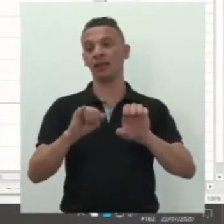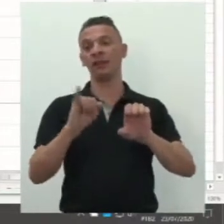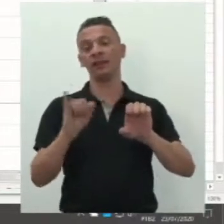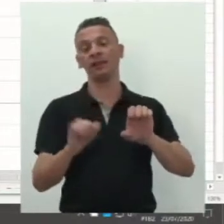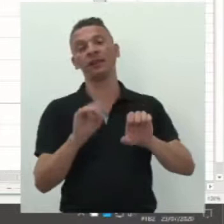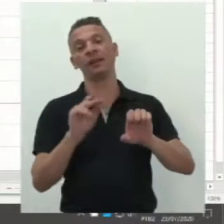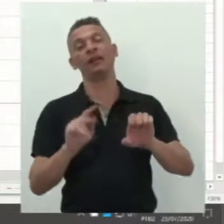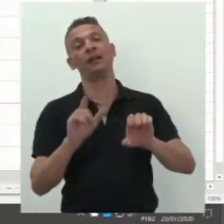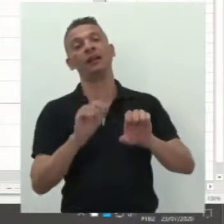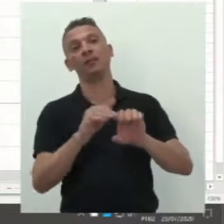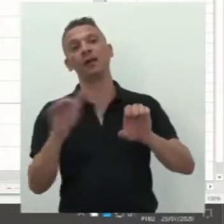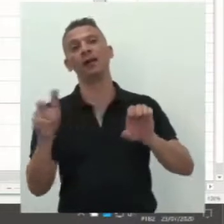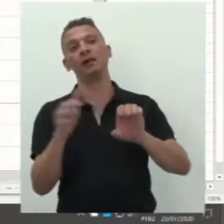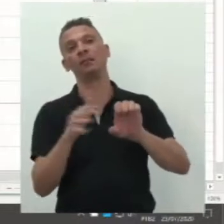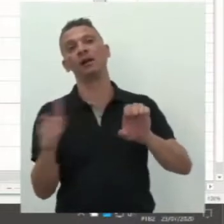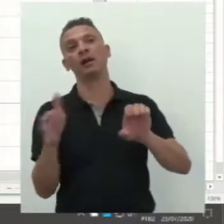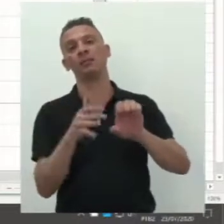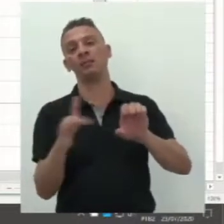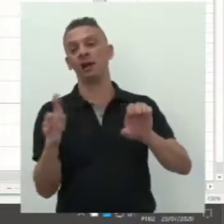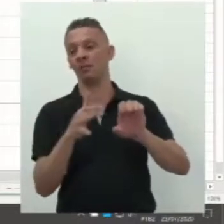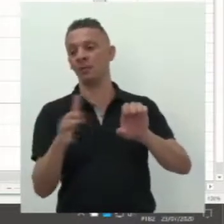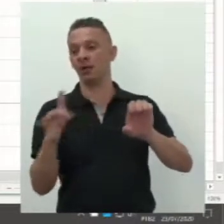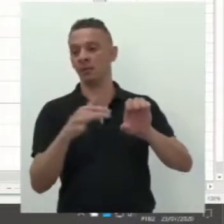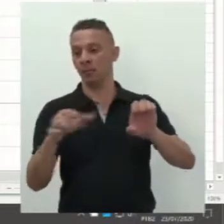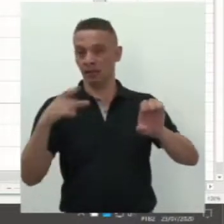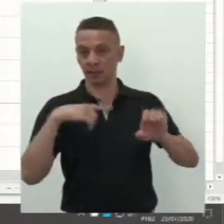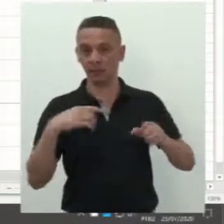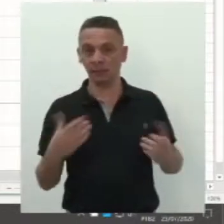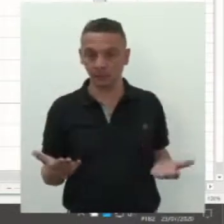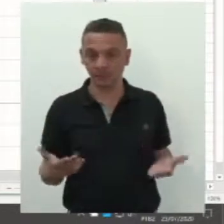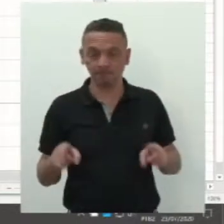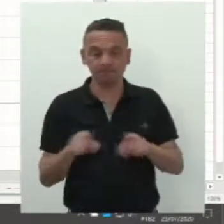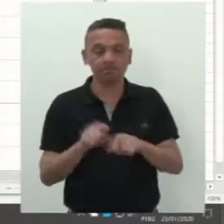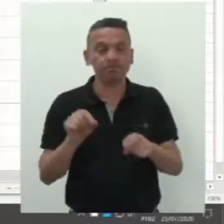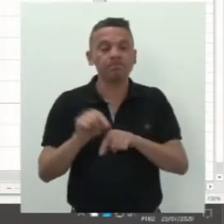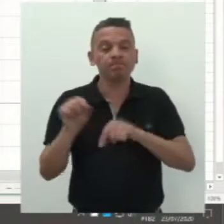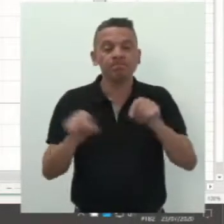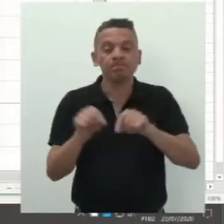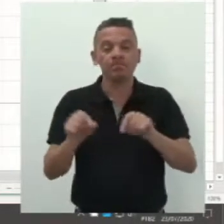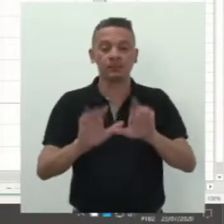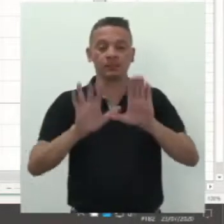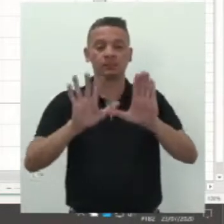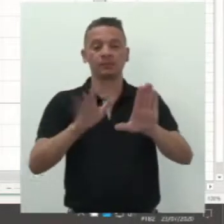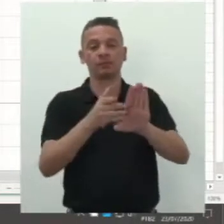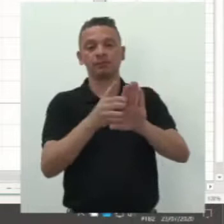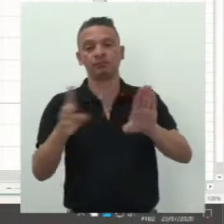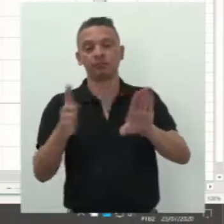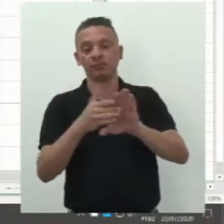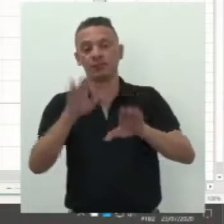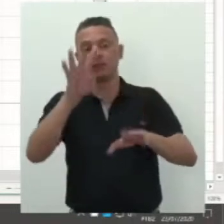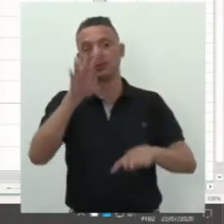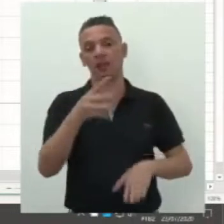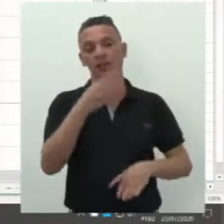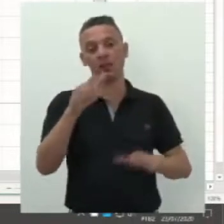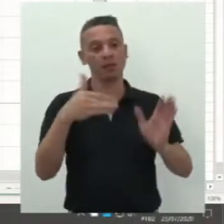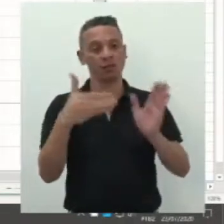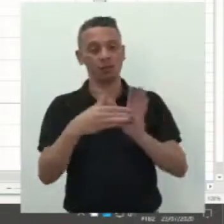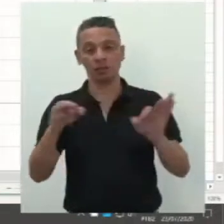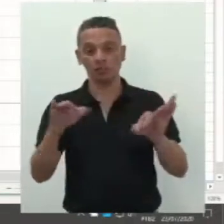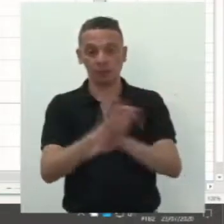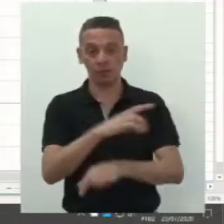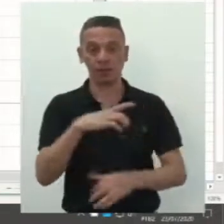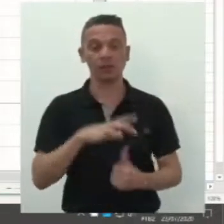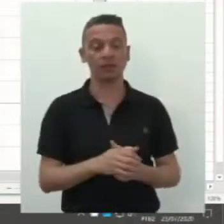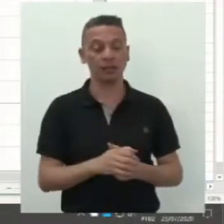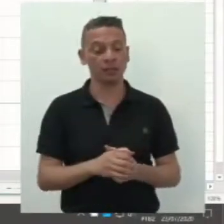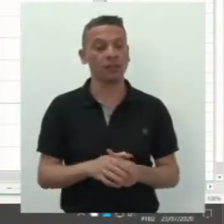passando. Então, o que você fez aqui? Você deixou fixo uma tabela toda. E aí, tendo essa